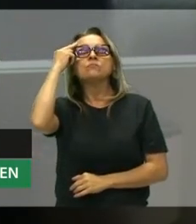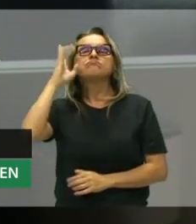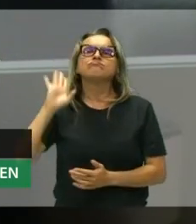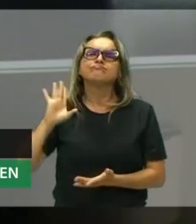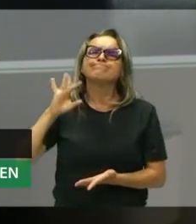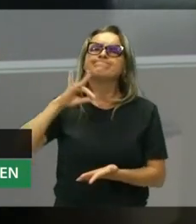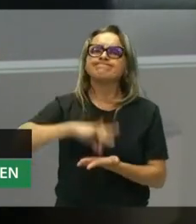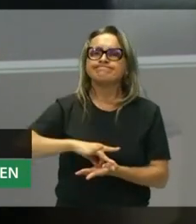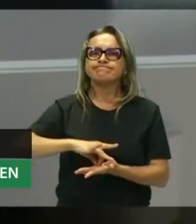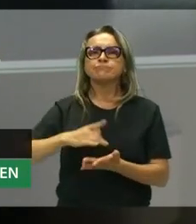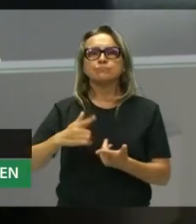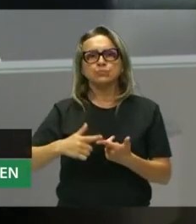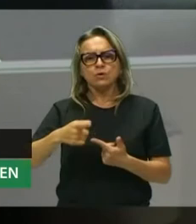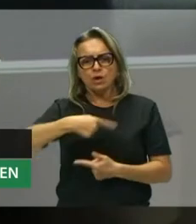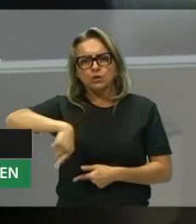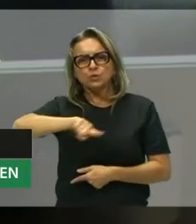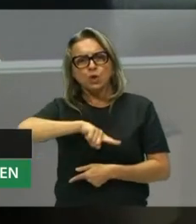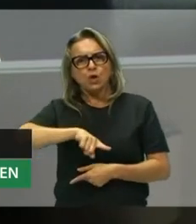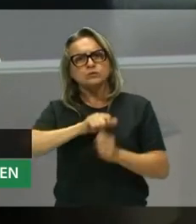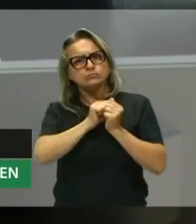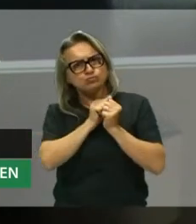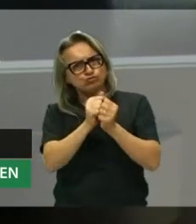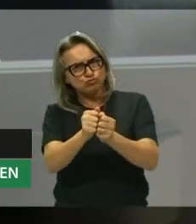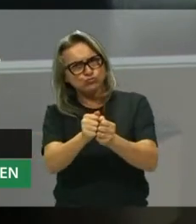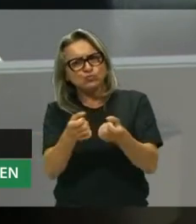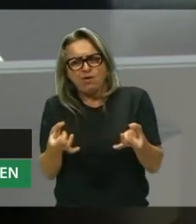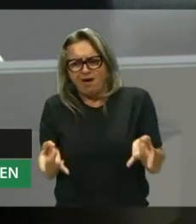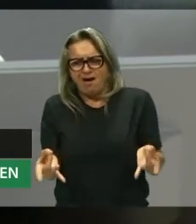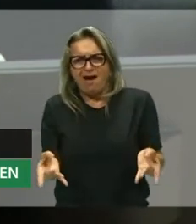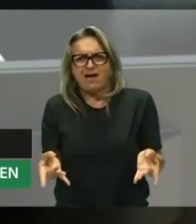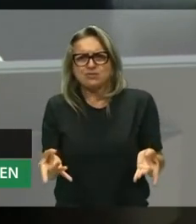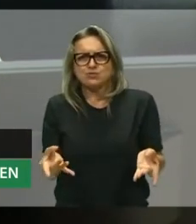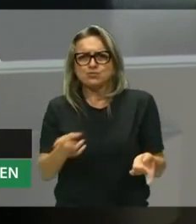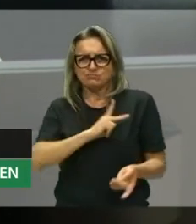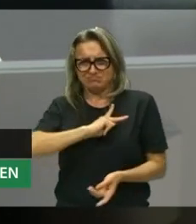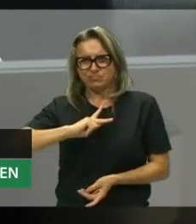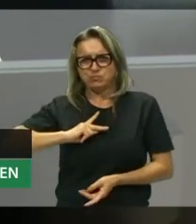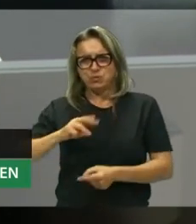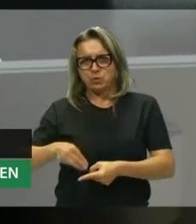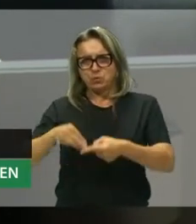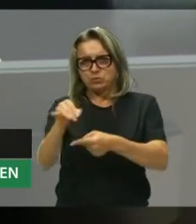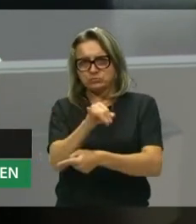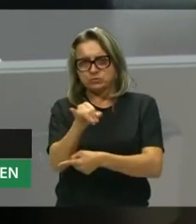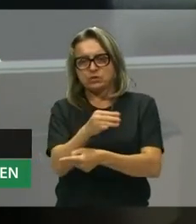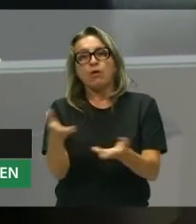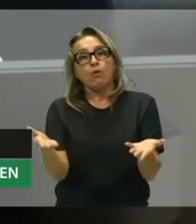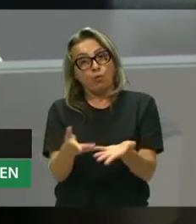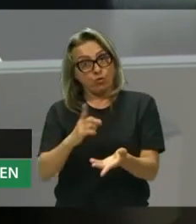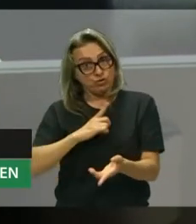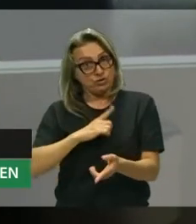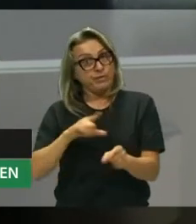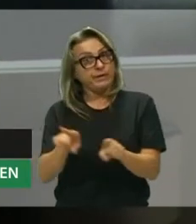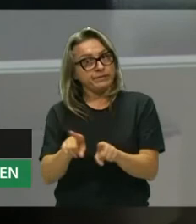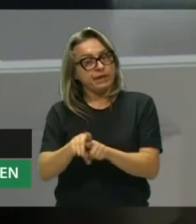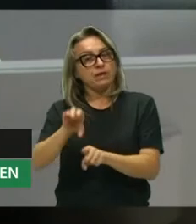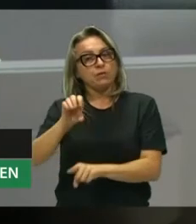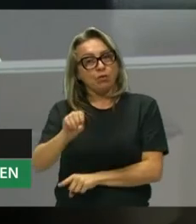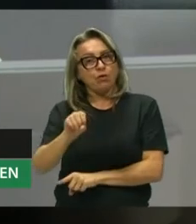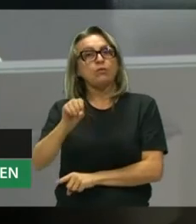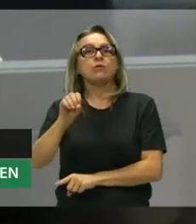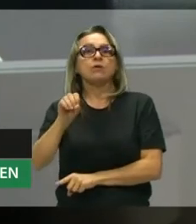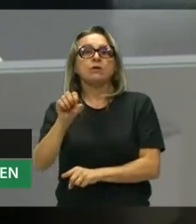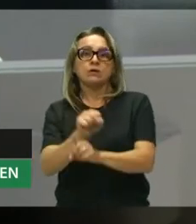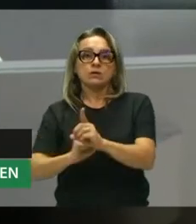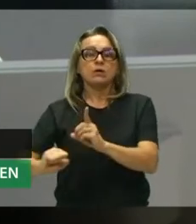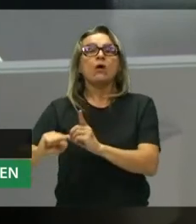no acompanhamento dos gastos públicos do município e hoje temos também um Observatório Social do Estado que faz sua parte.